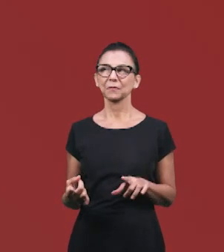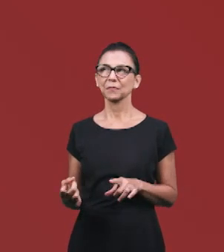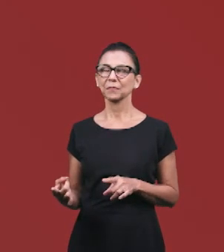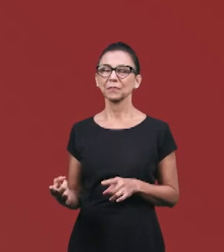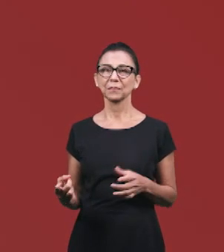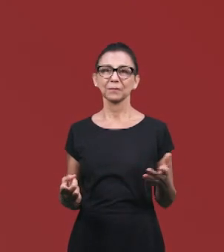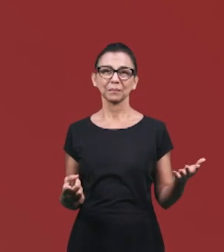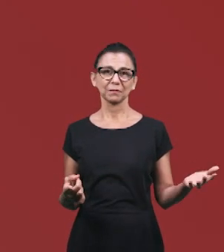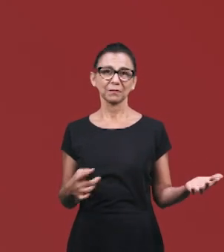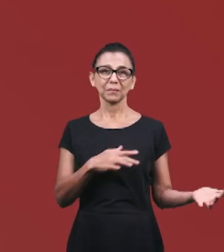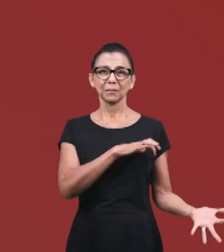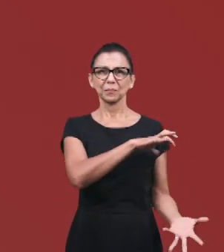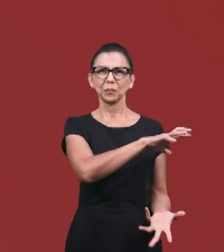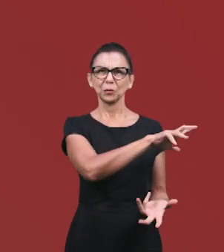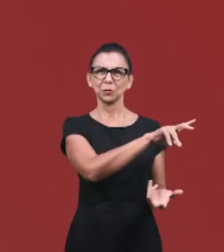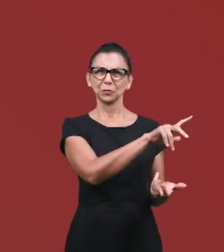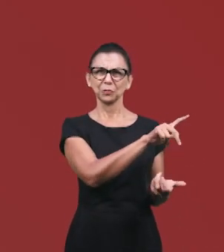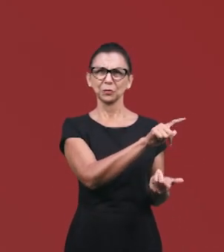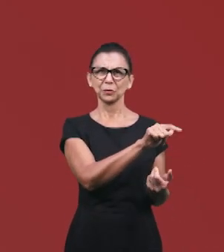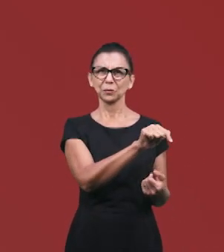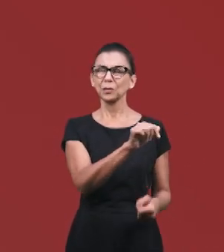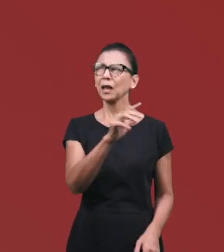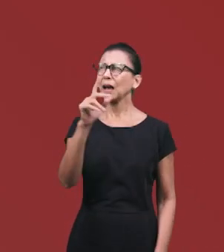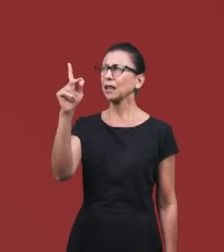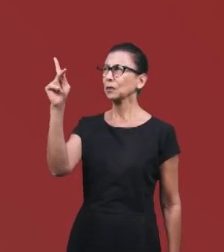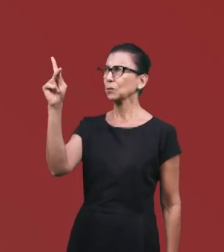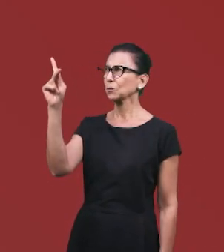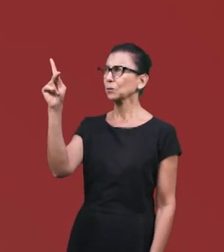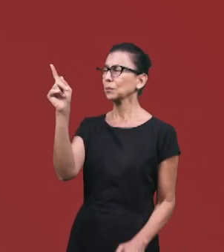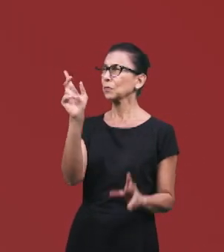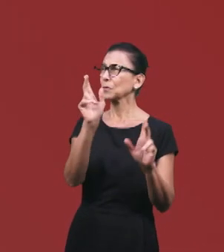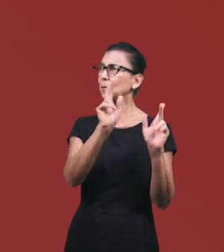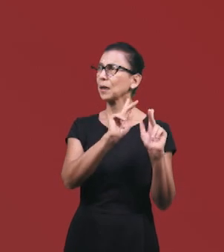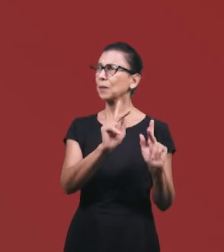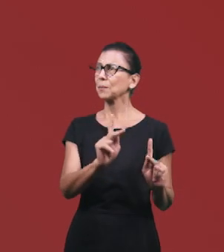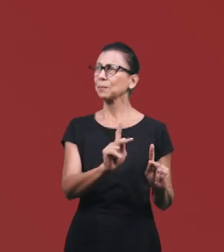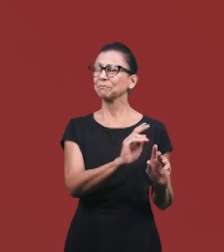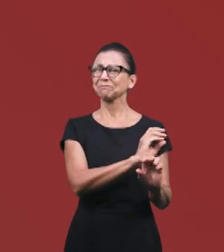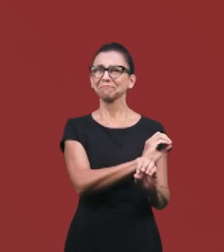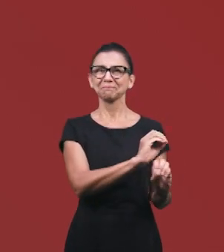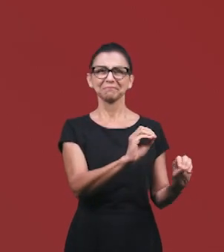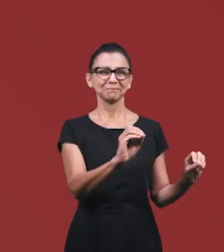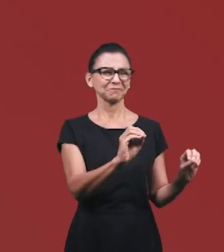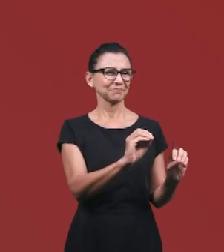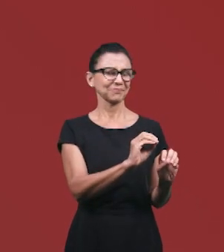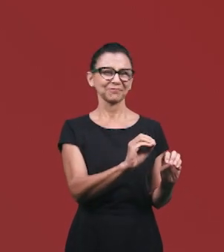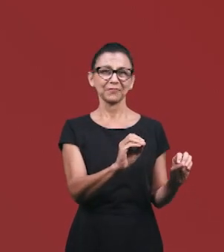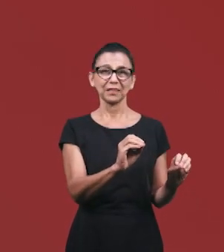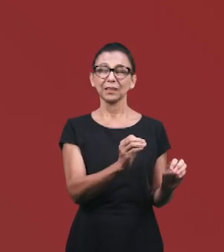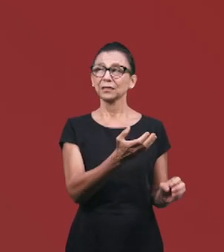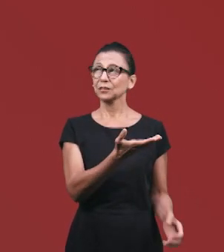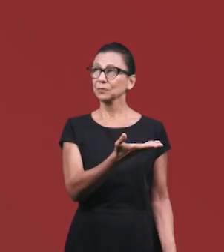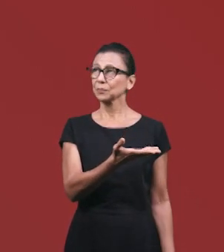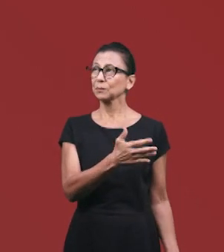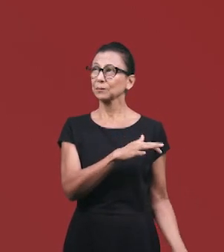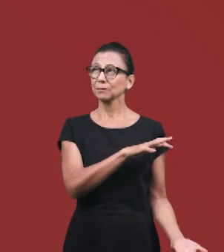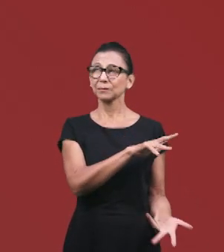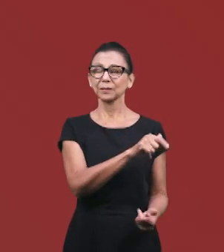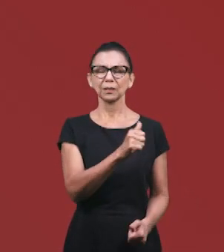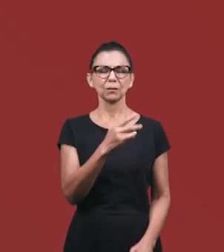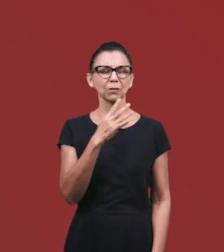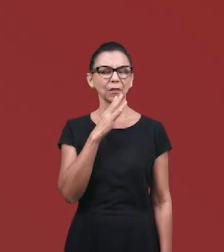Este mundo não tem a sua paz. Este